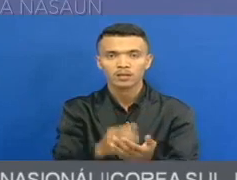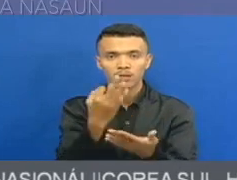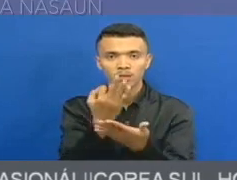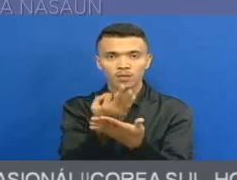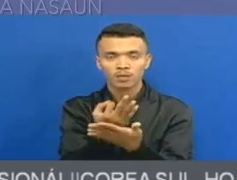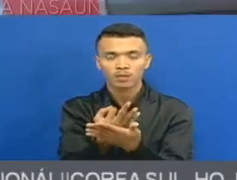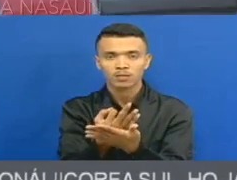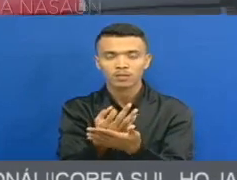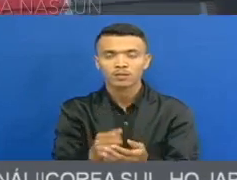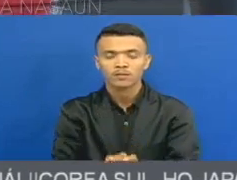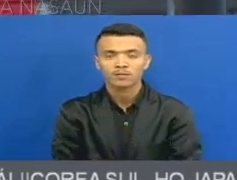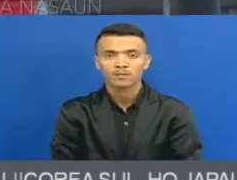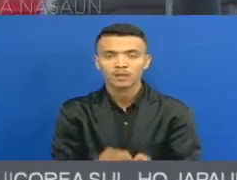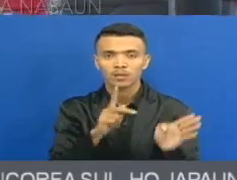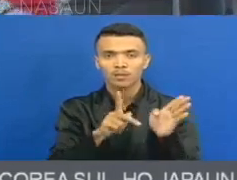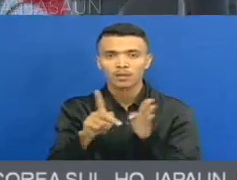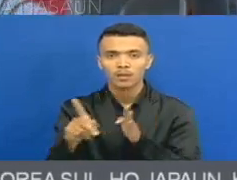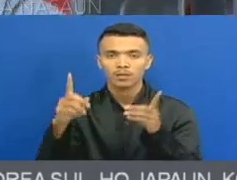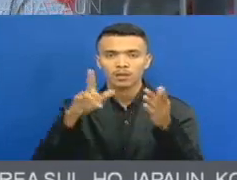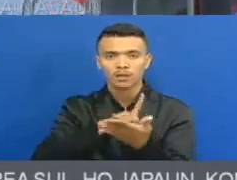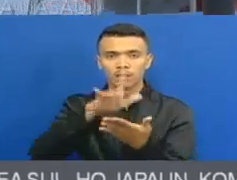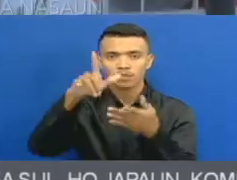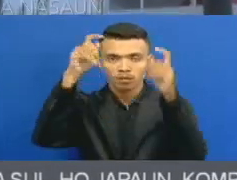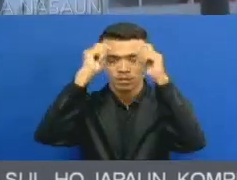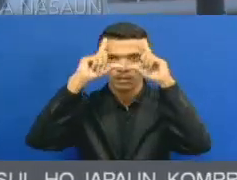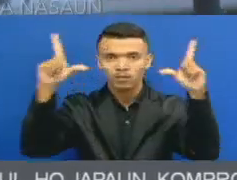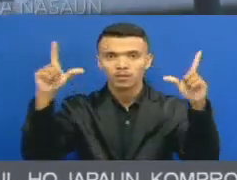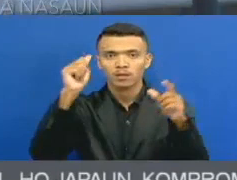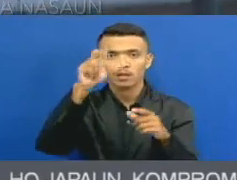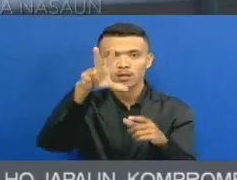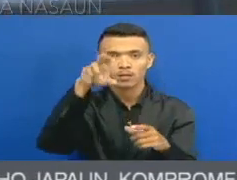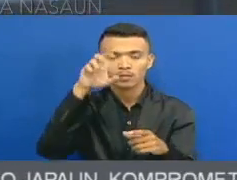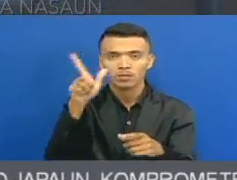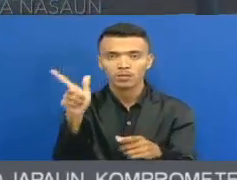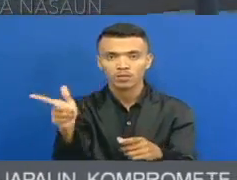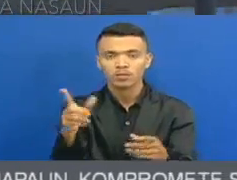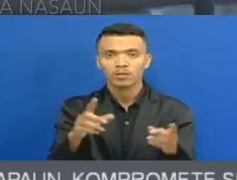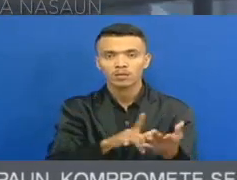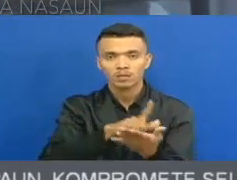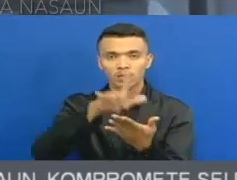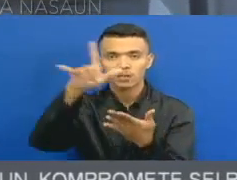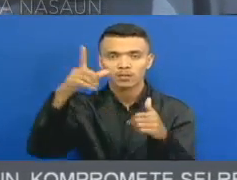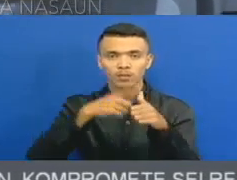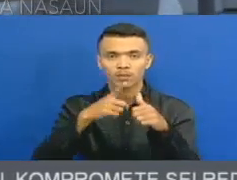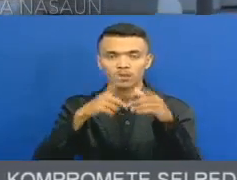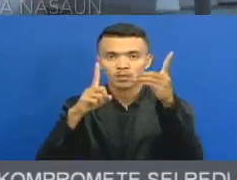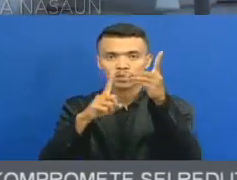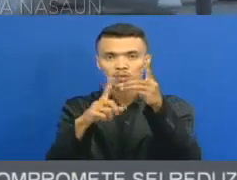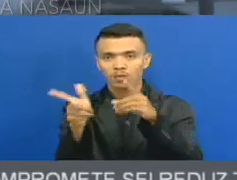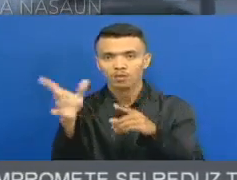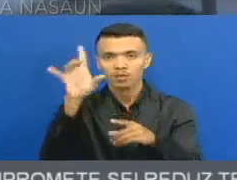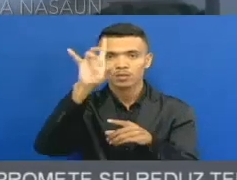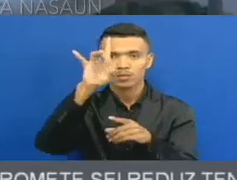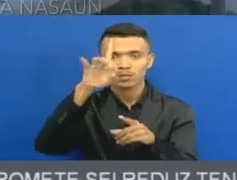no recurso. Do plano, avião Timor-Leste Airbus a Atustolu Ruanulu, sistema da Hulu que é Loron Ruanulu